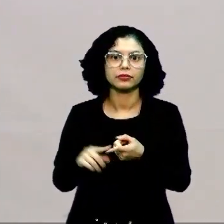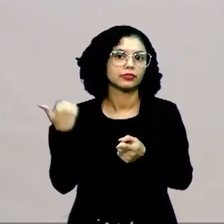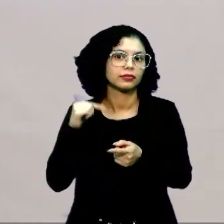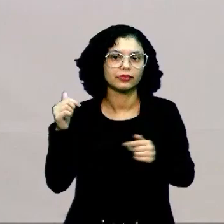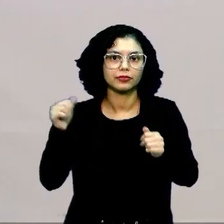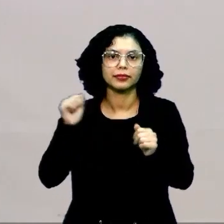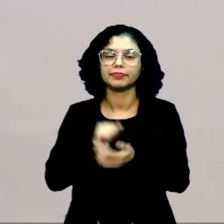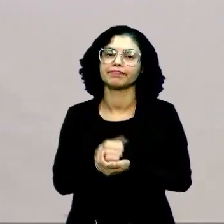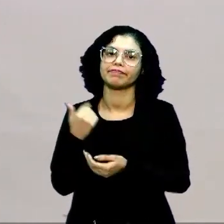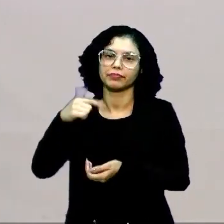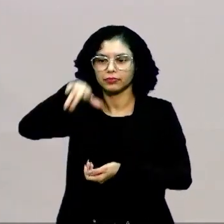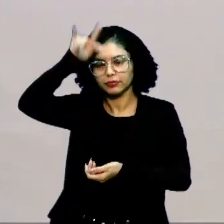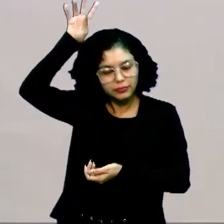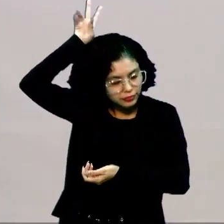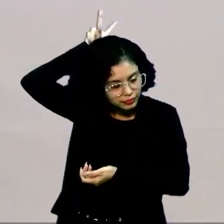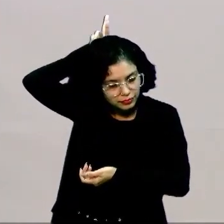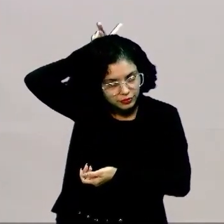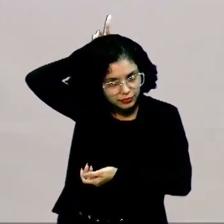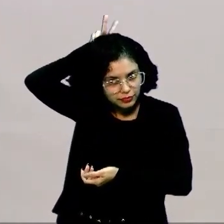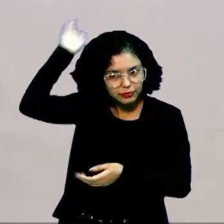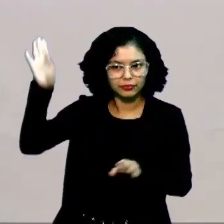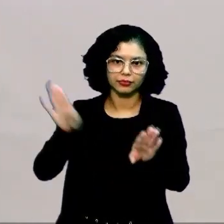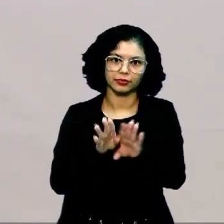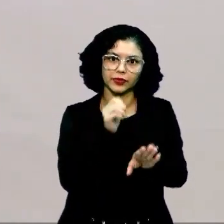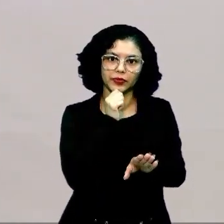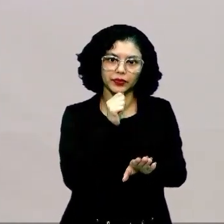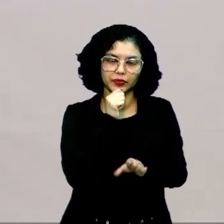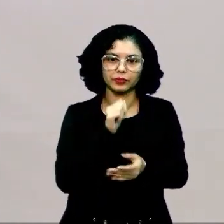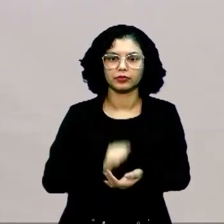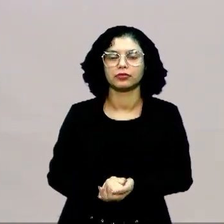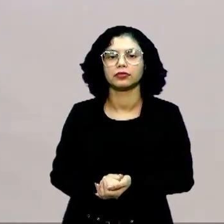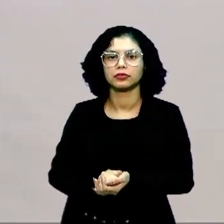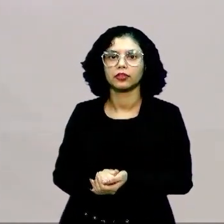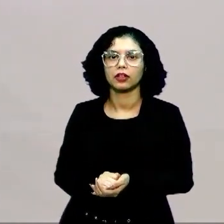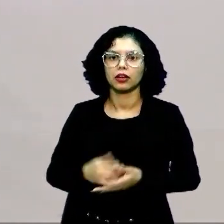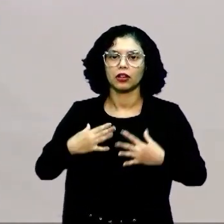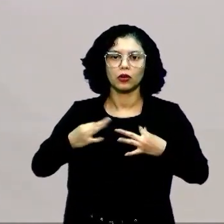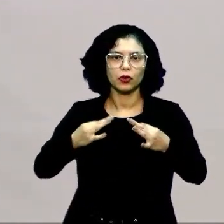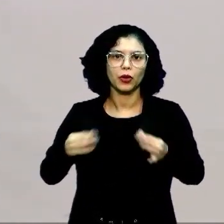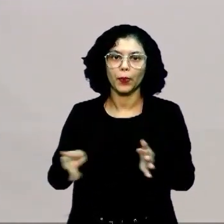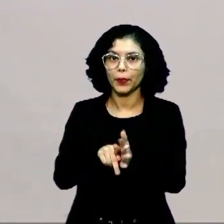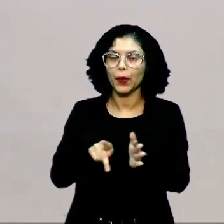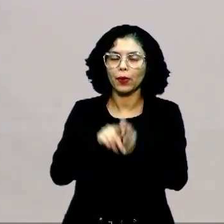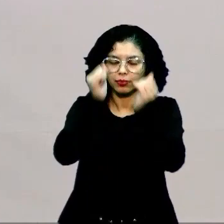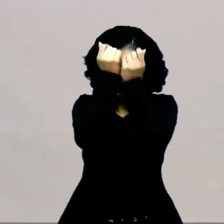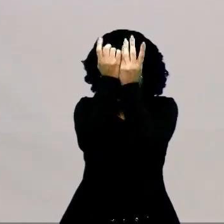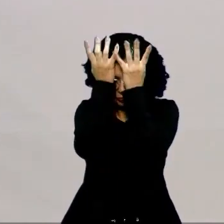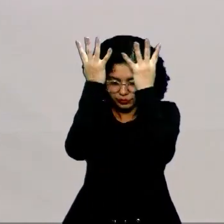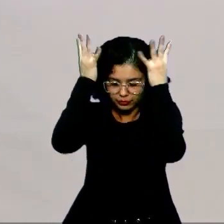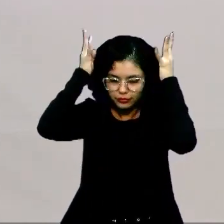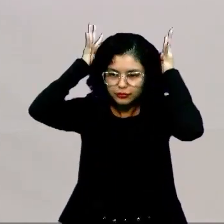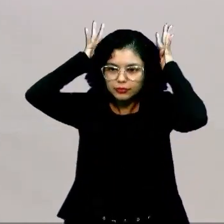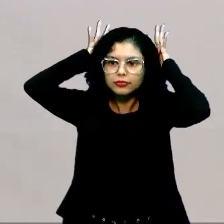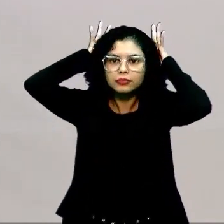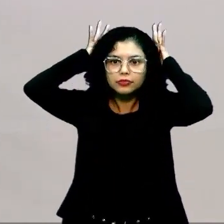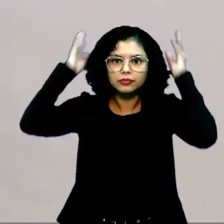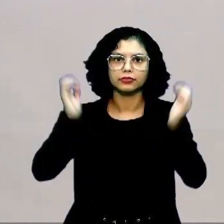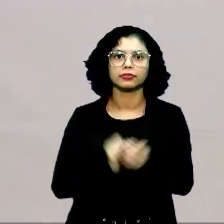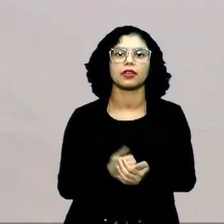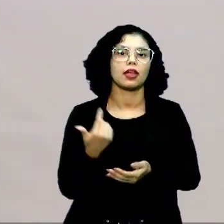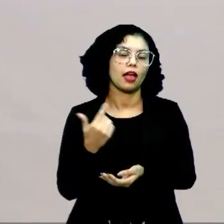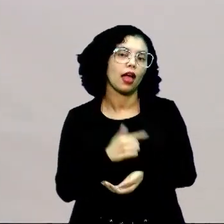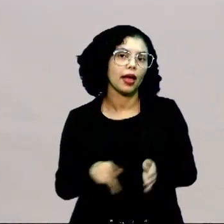tem penas, né? O que seria um acessório, digamos assim, no vestir para eles, né? Então é isso que a imagem